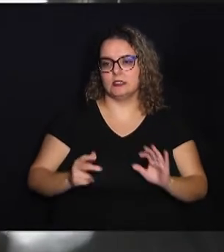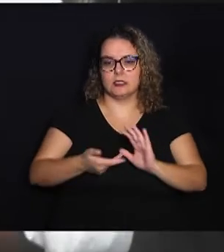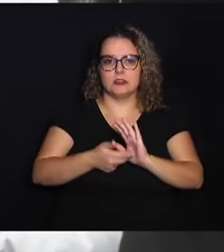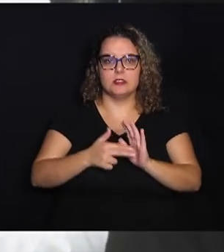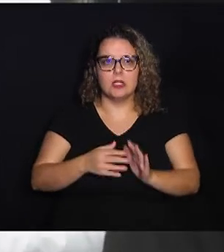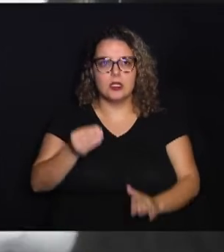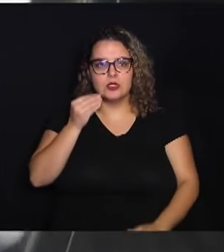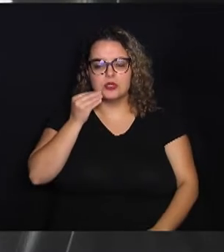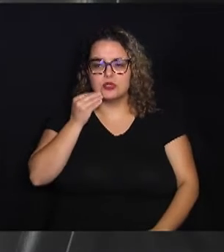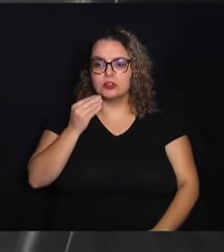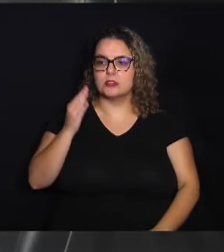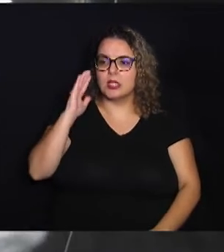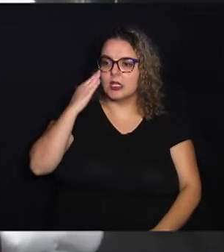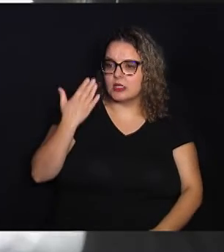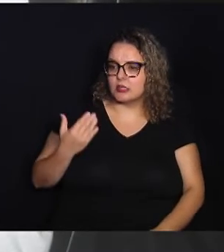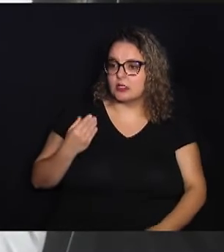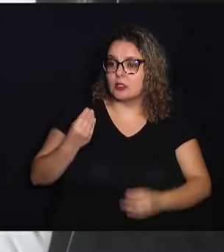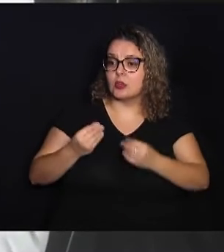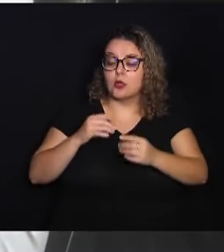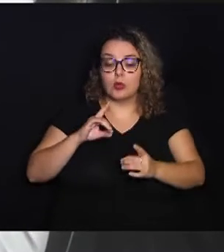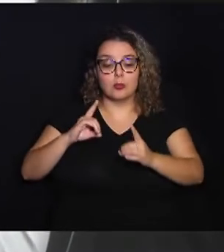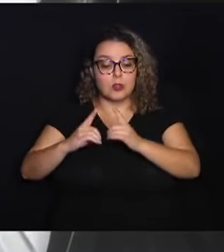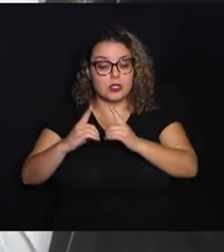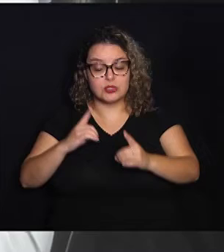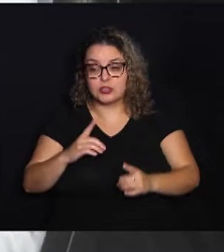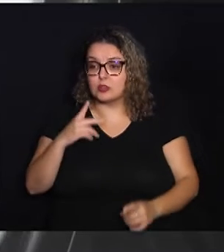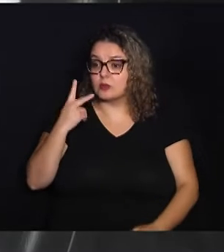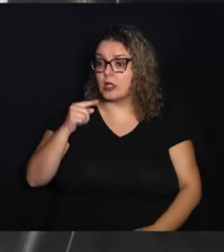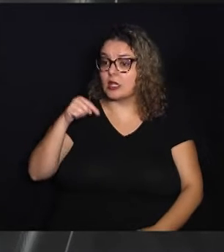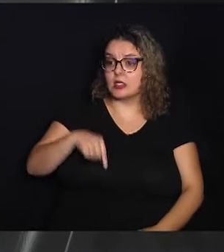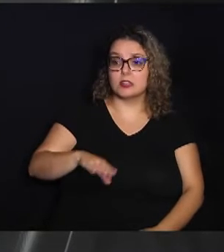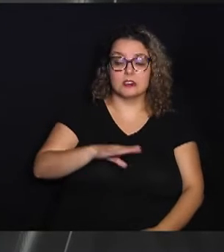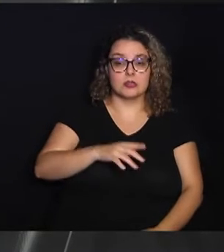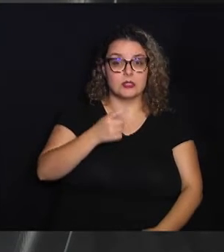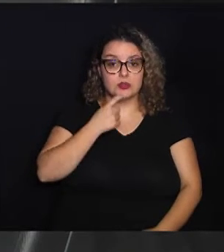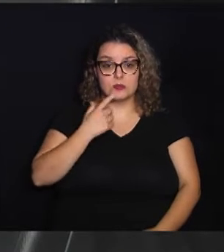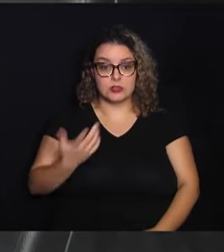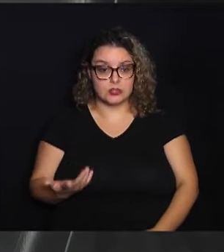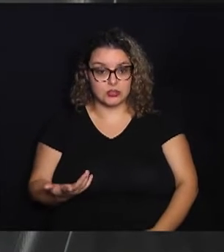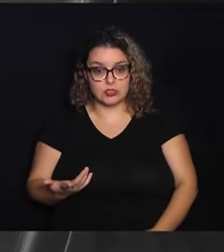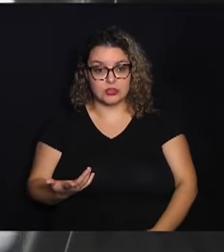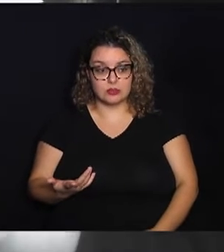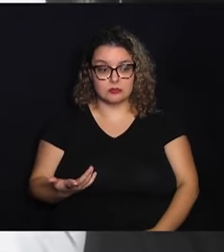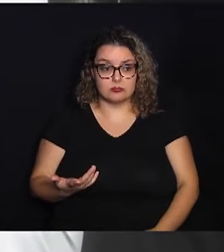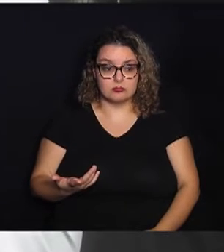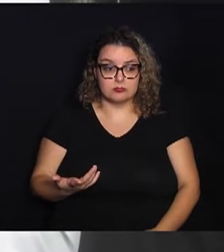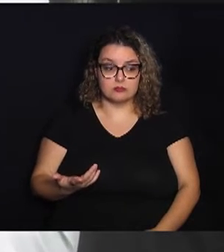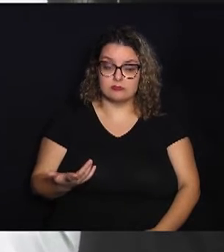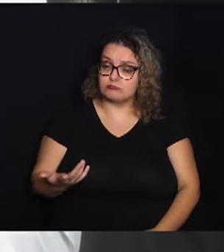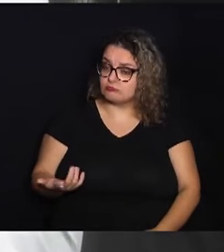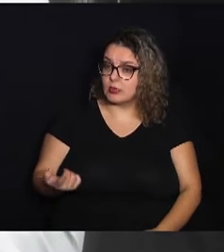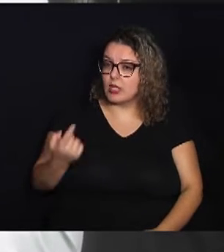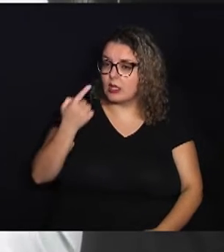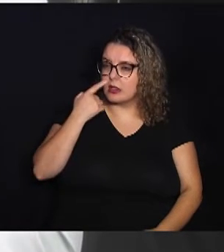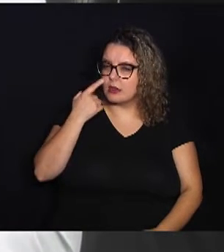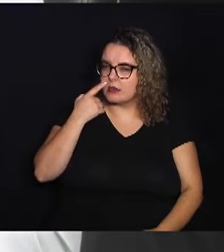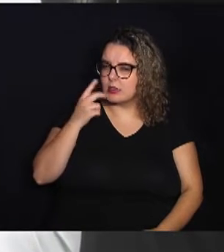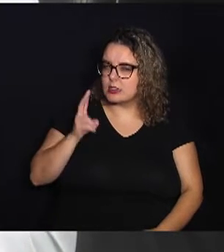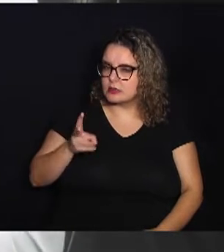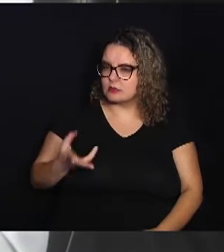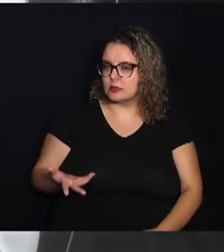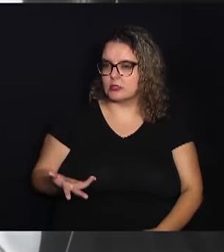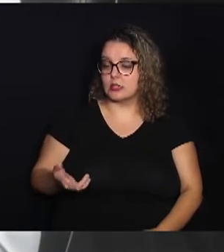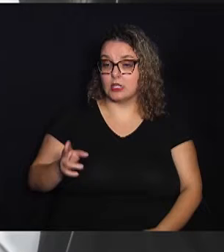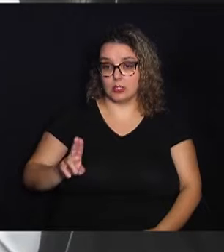tentar entender como é que era a dinâmica da política aqui na cidade de Campinas e observar muito. Eu